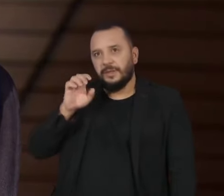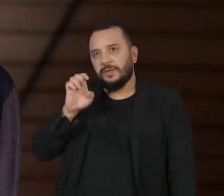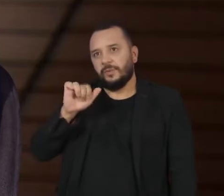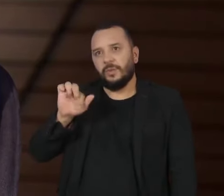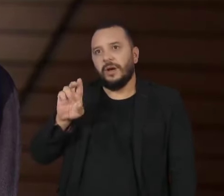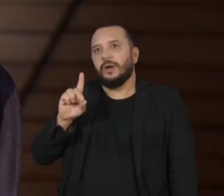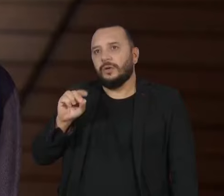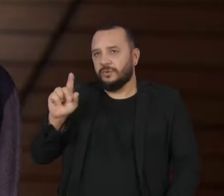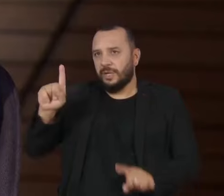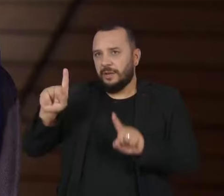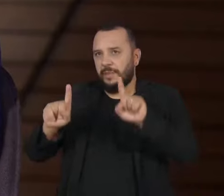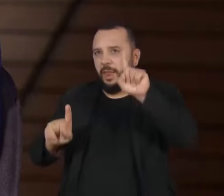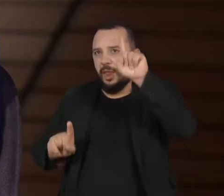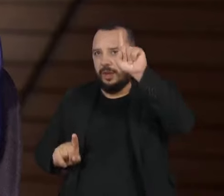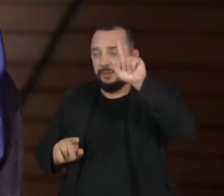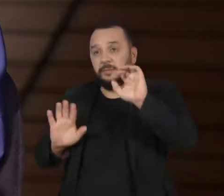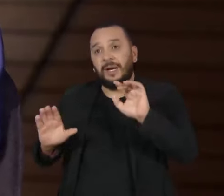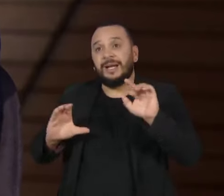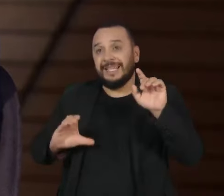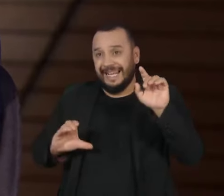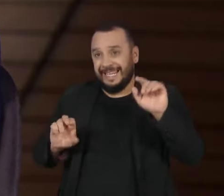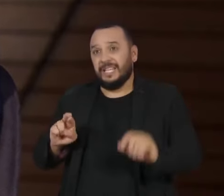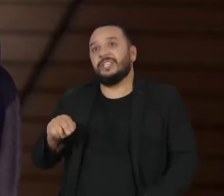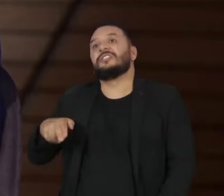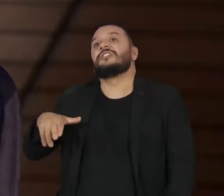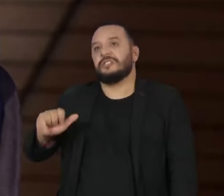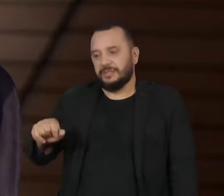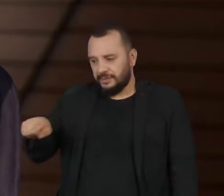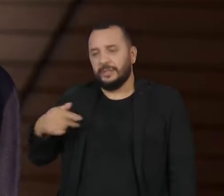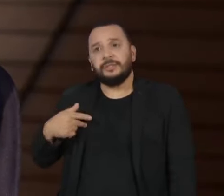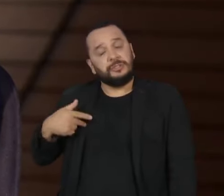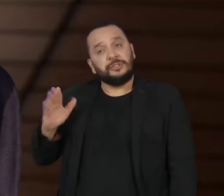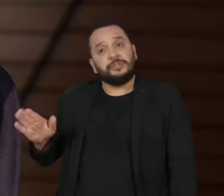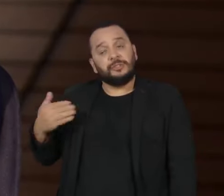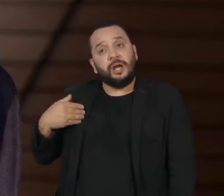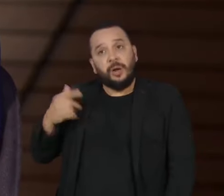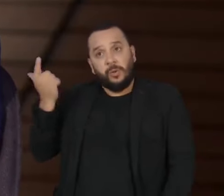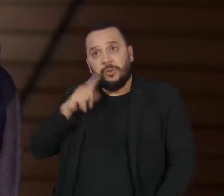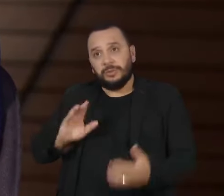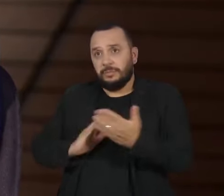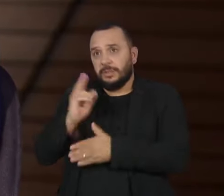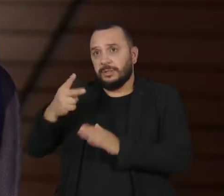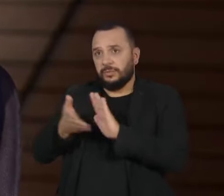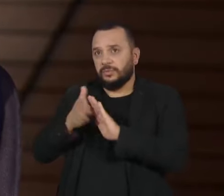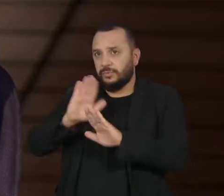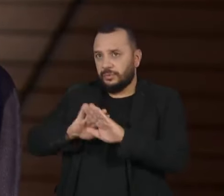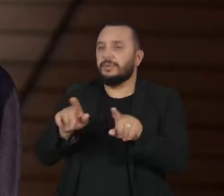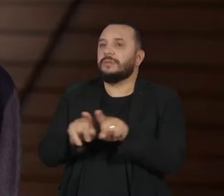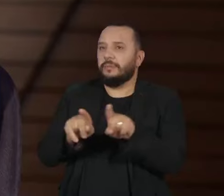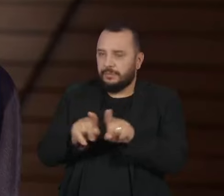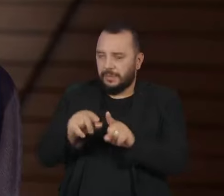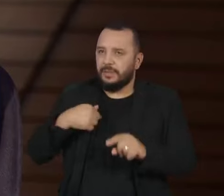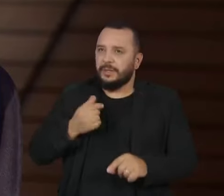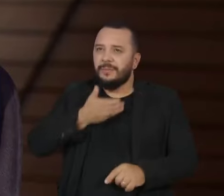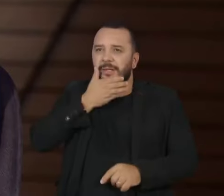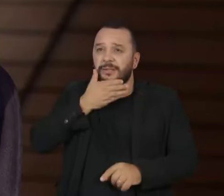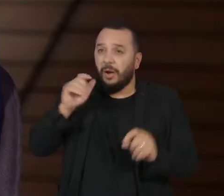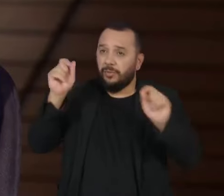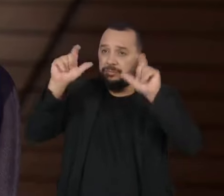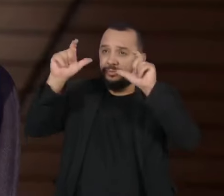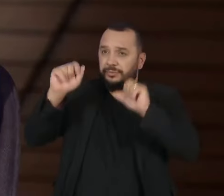favorito. Mas ela, Cristina Grêmio, surgiu do nada e foi surpreendente. O Pablo Marçal foi algo surpreendente, embora